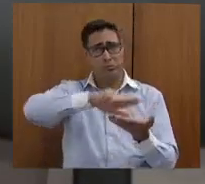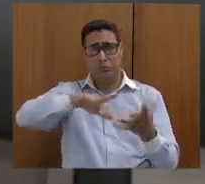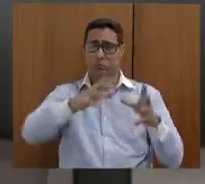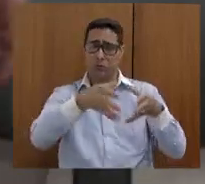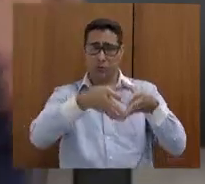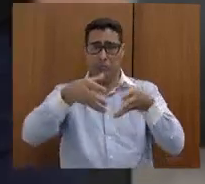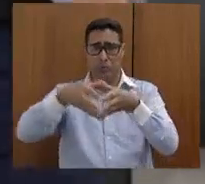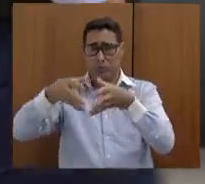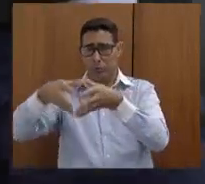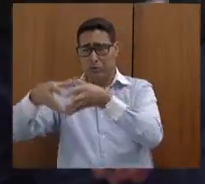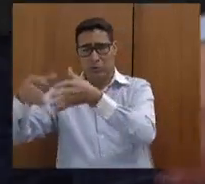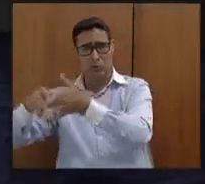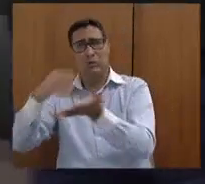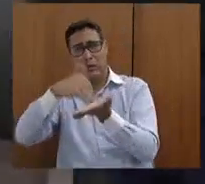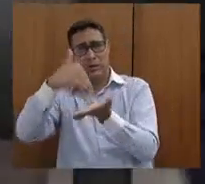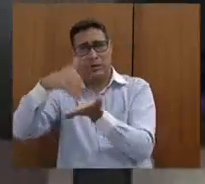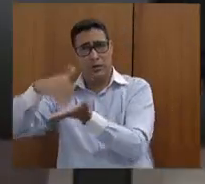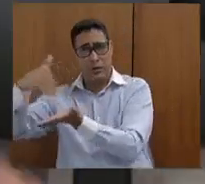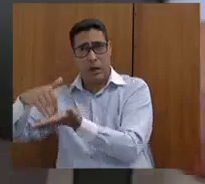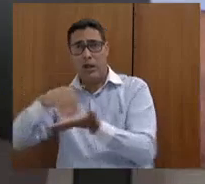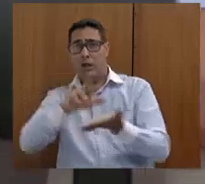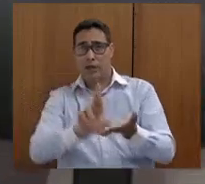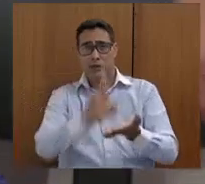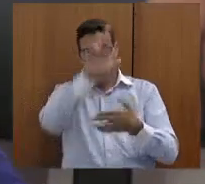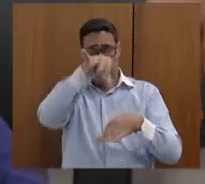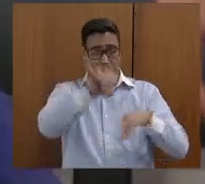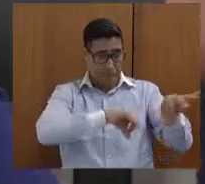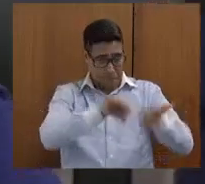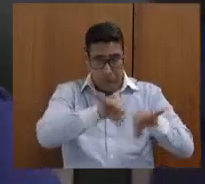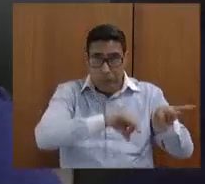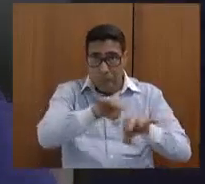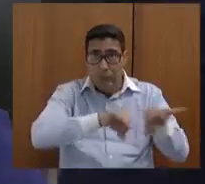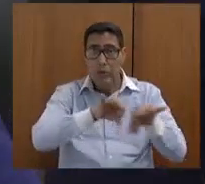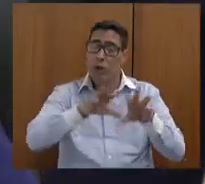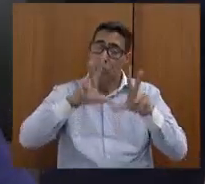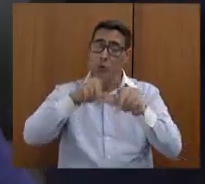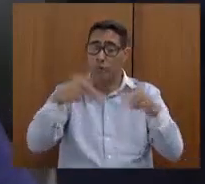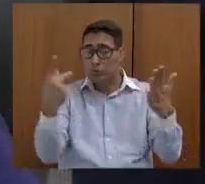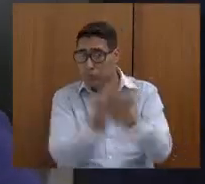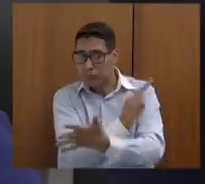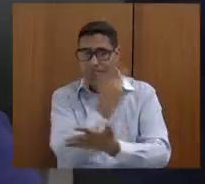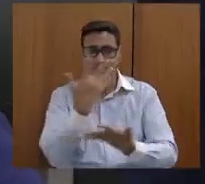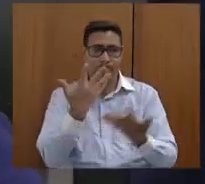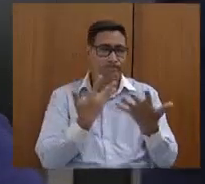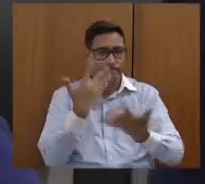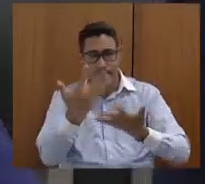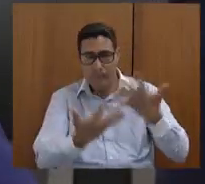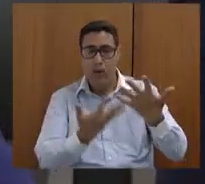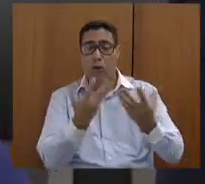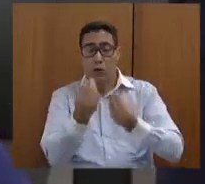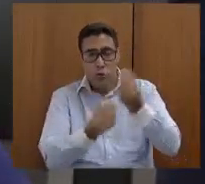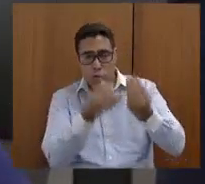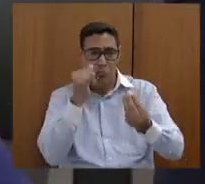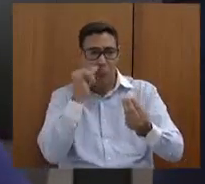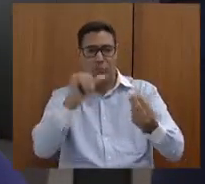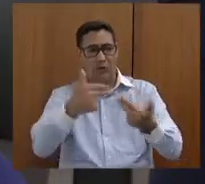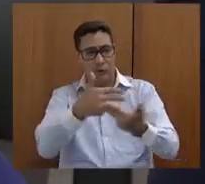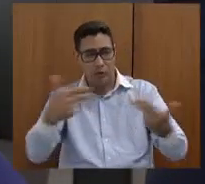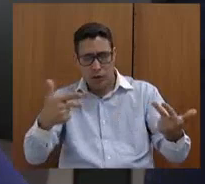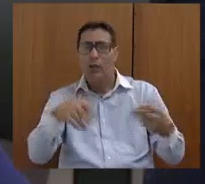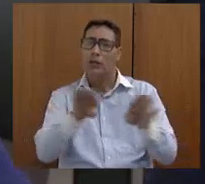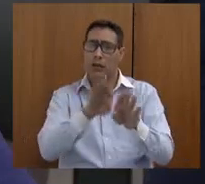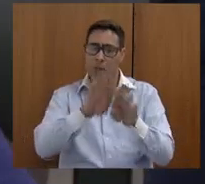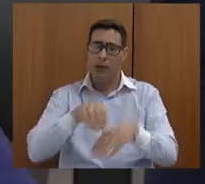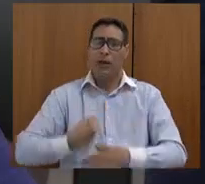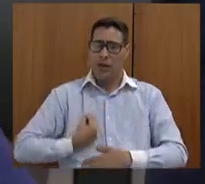esses estão desenhando ações preventivas que eu como você já estamos em testes softwares